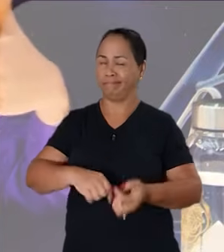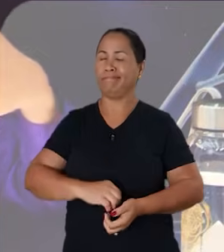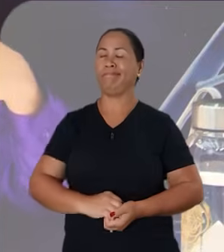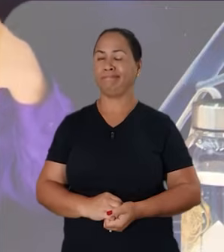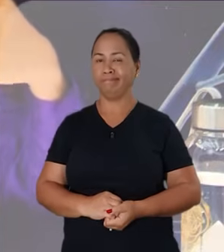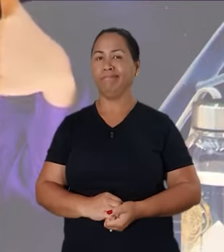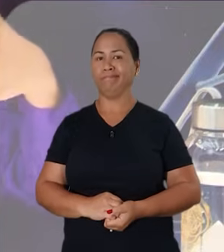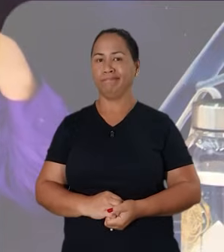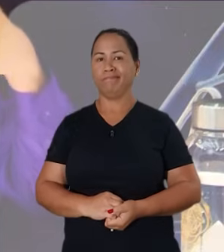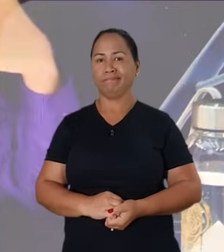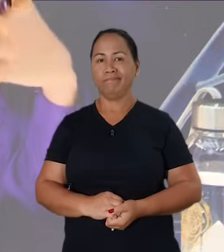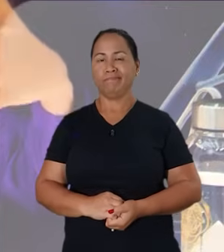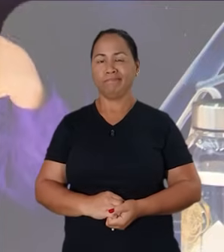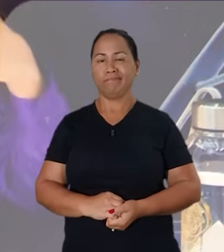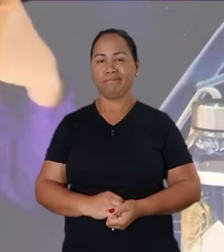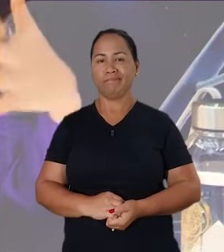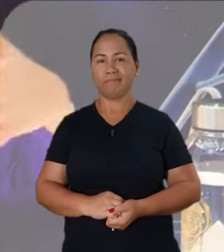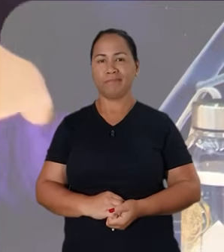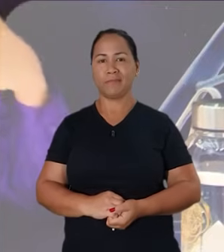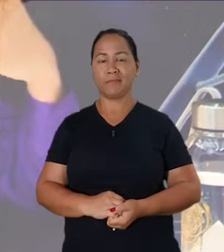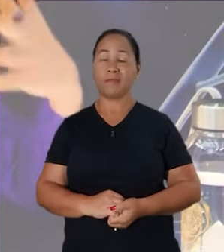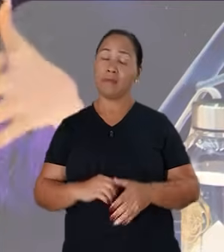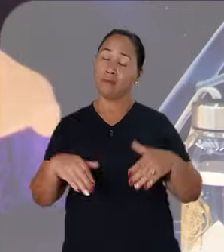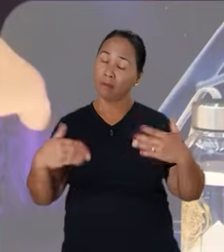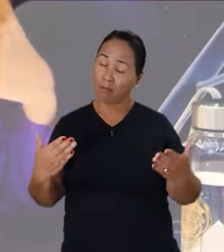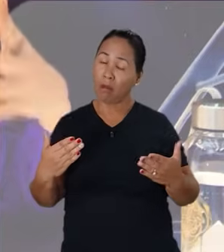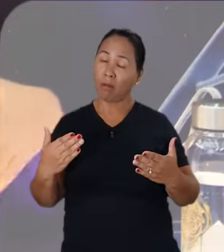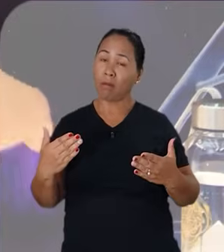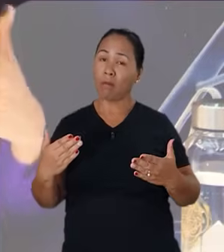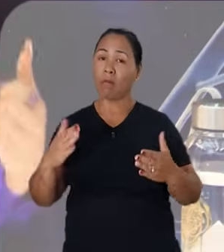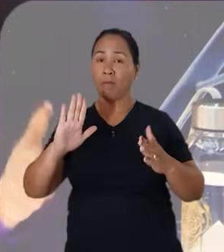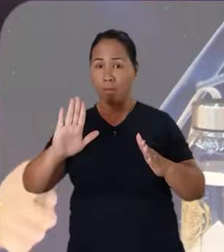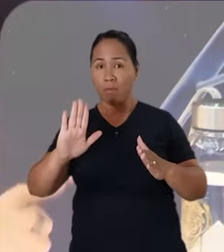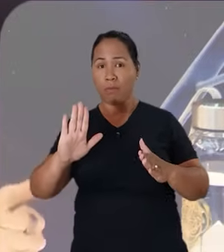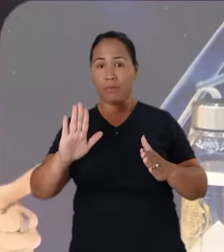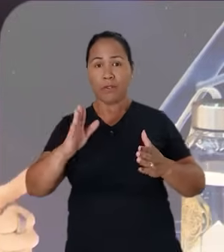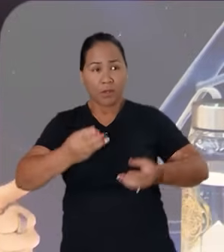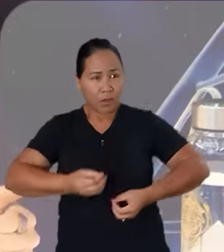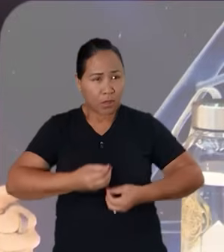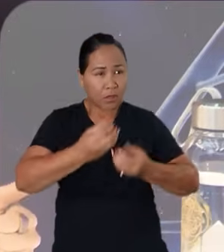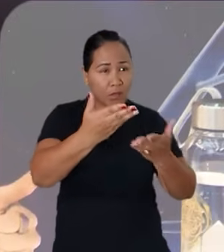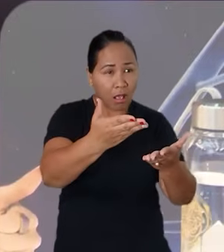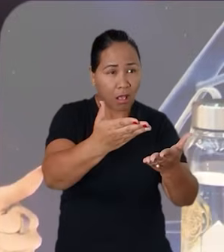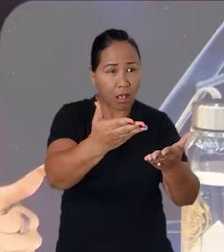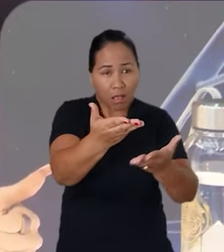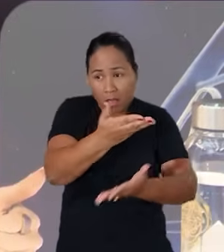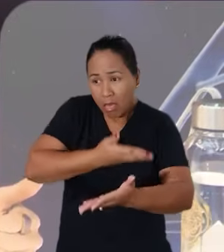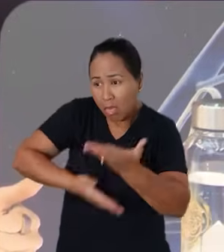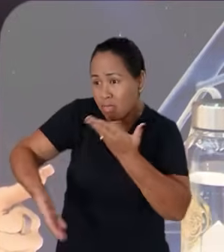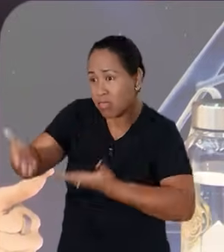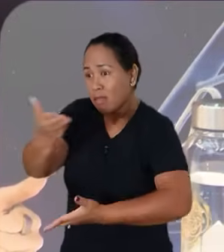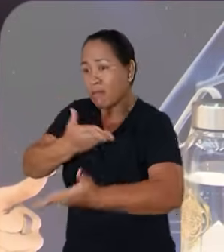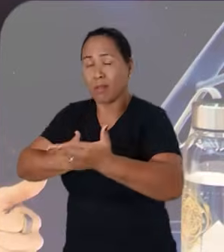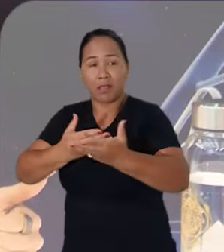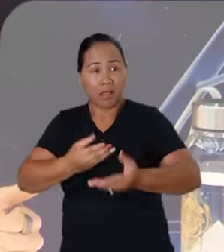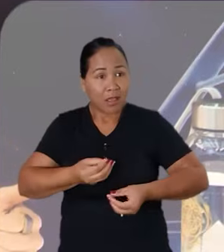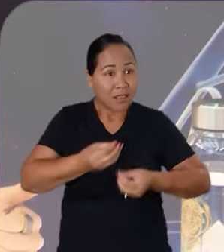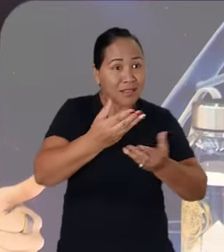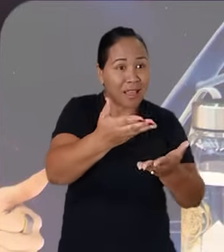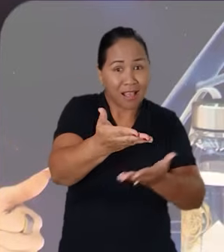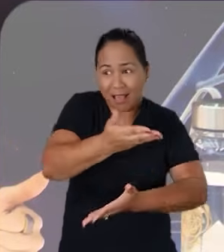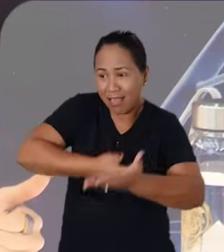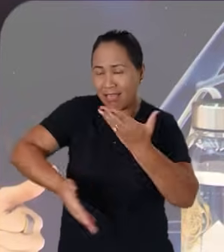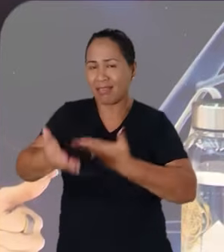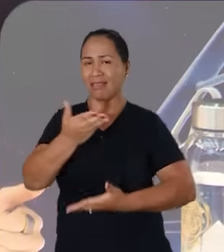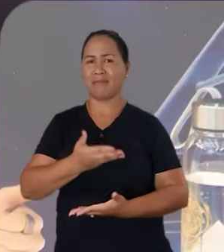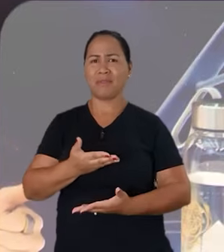Polaridade está em total desequilíbrio. Não há diferença